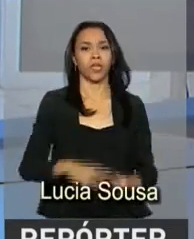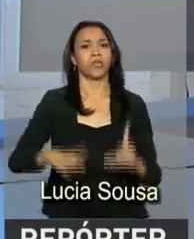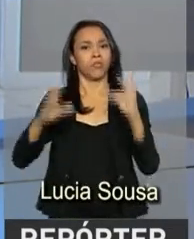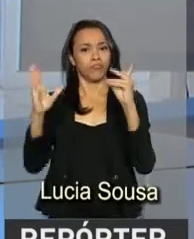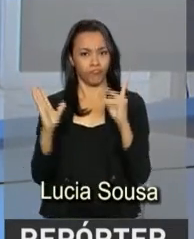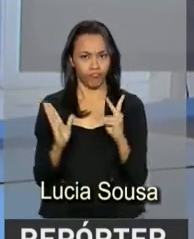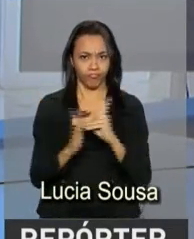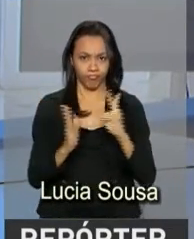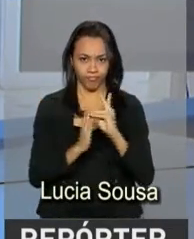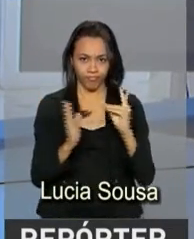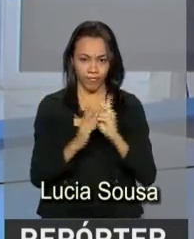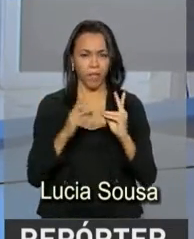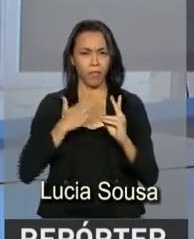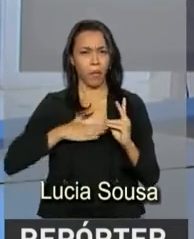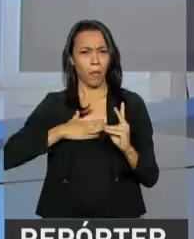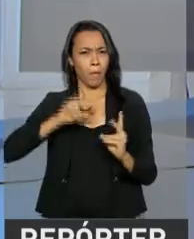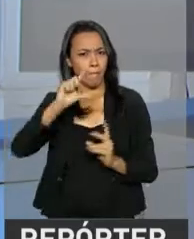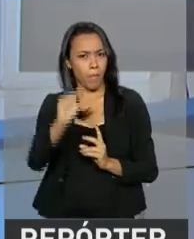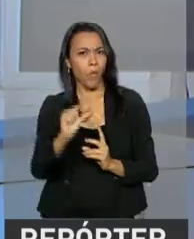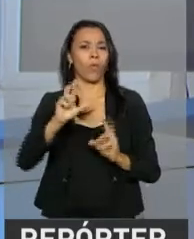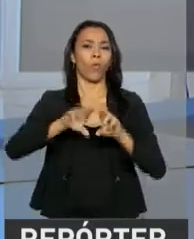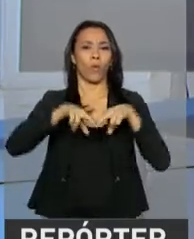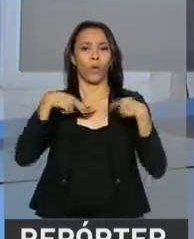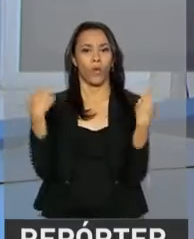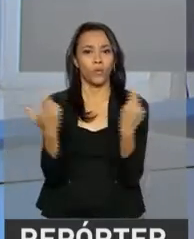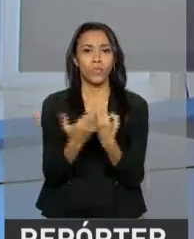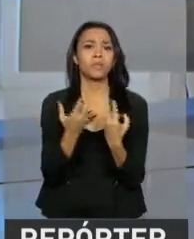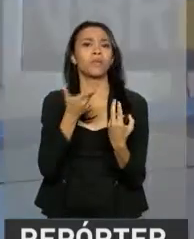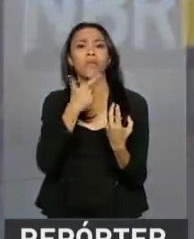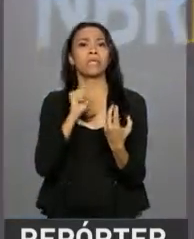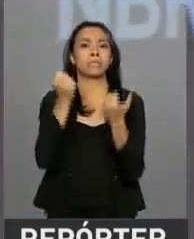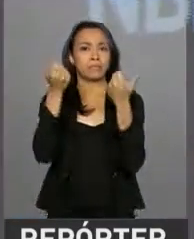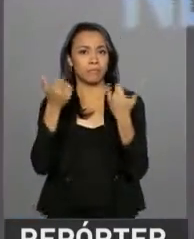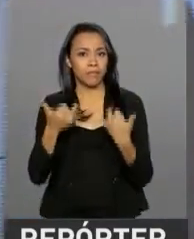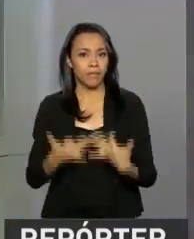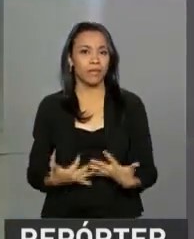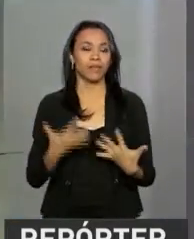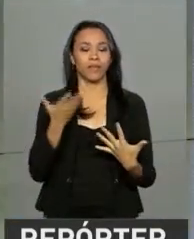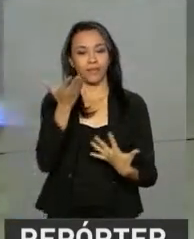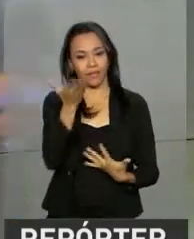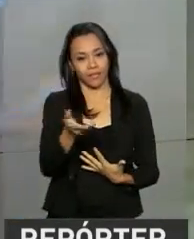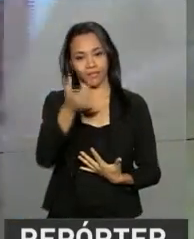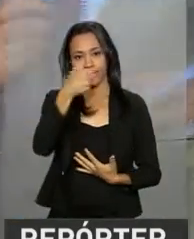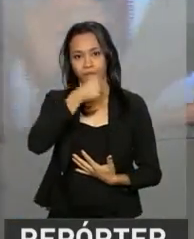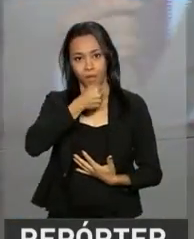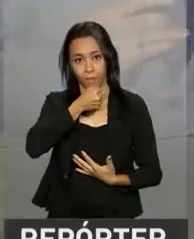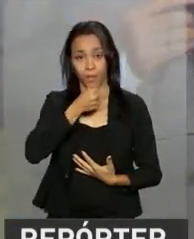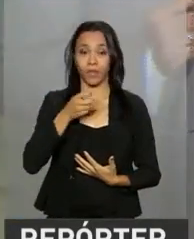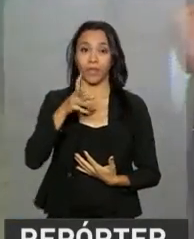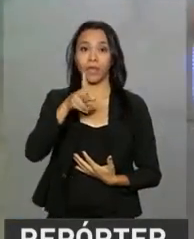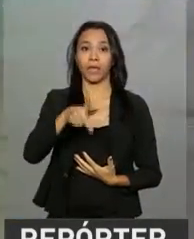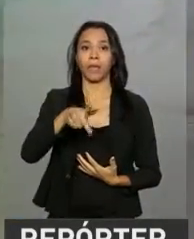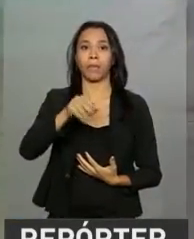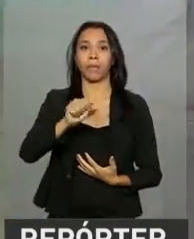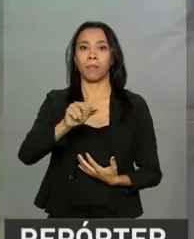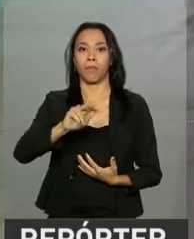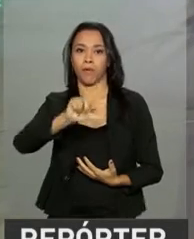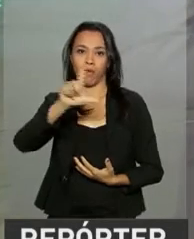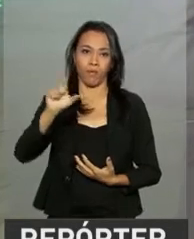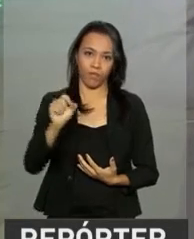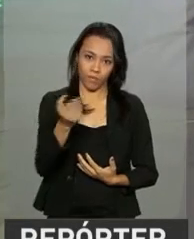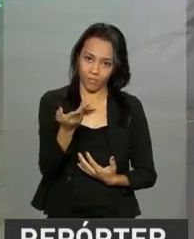ministros agora há pouco no palácio planalto que conta pra gente sobre essa reunião repórter paulo la sálvia que tem os